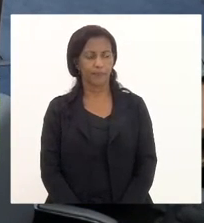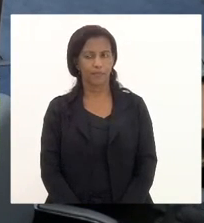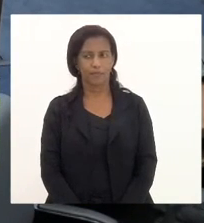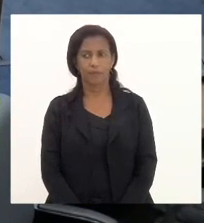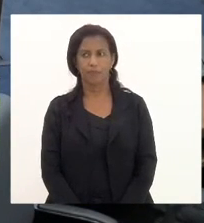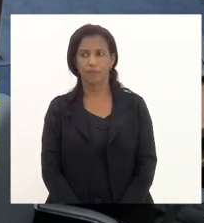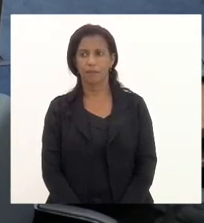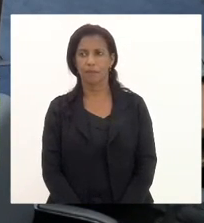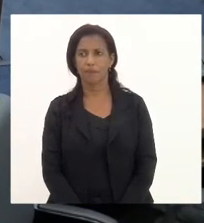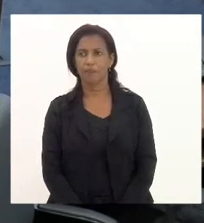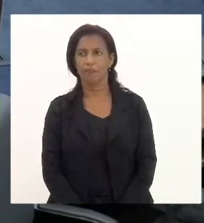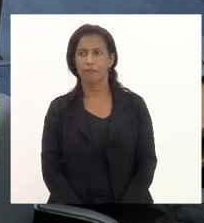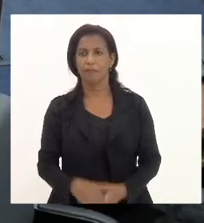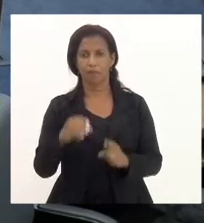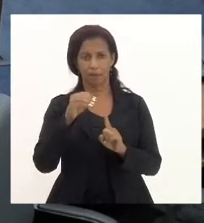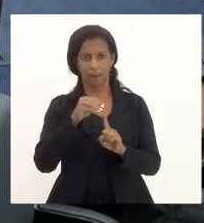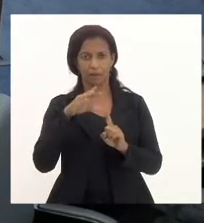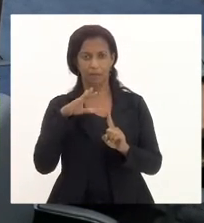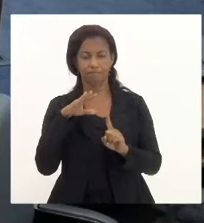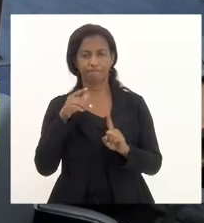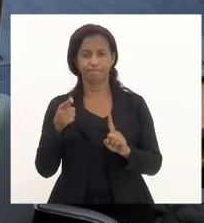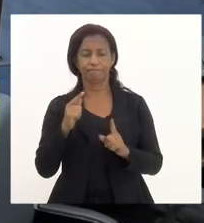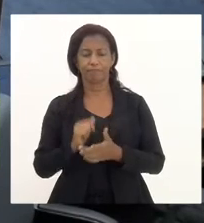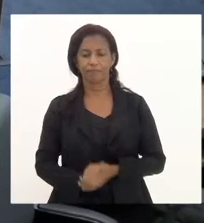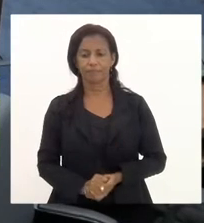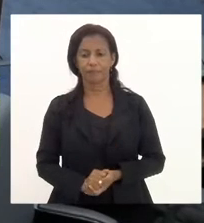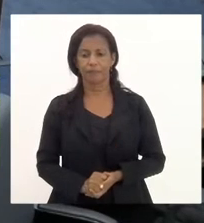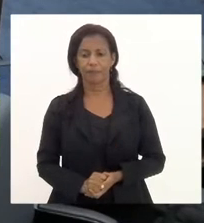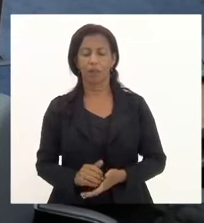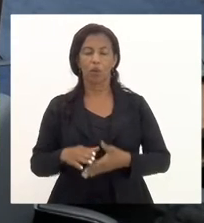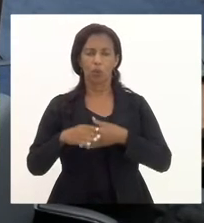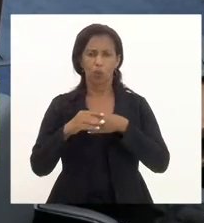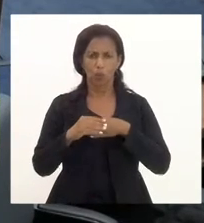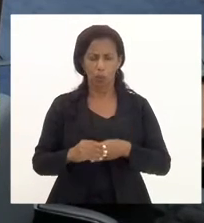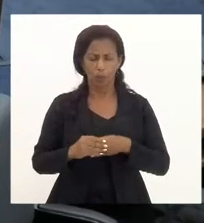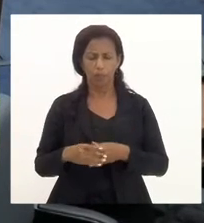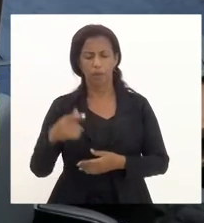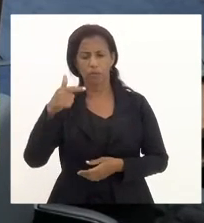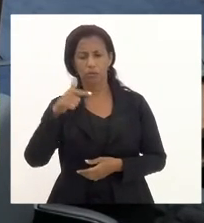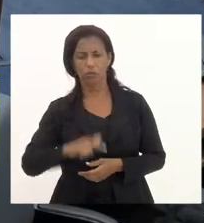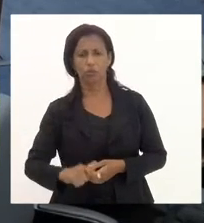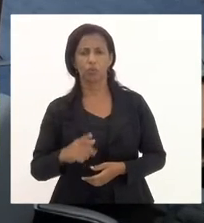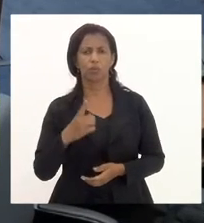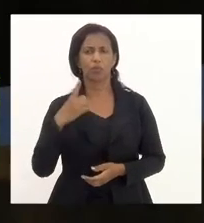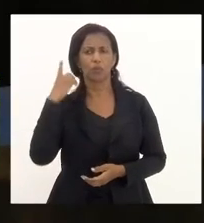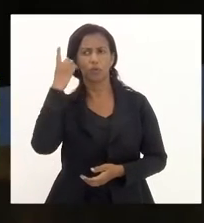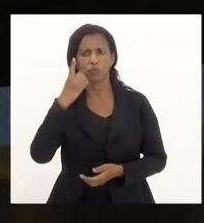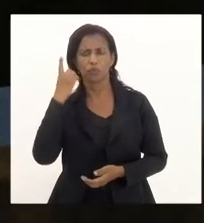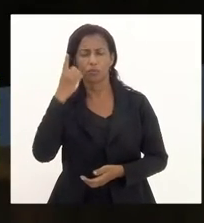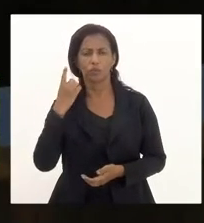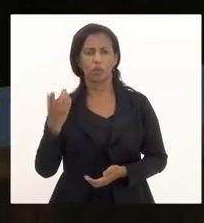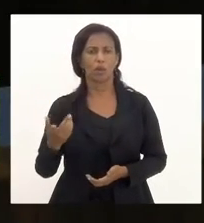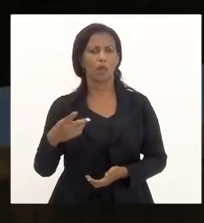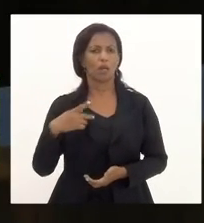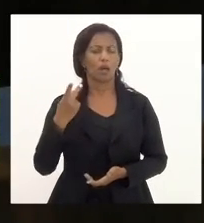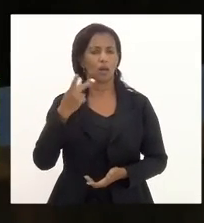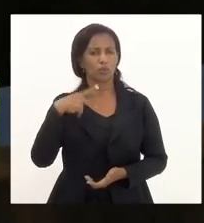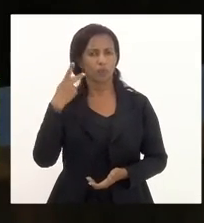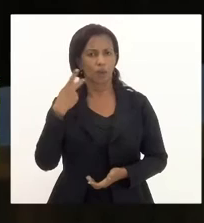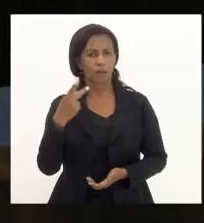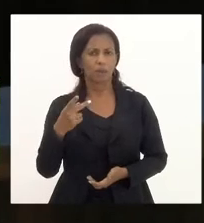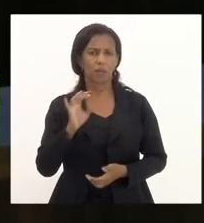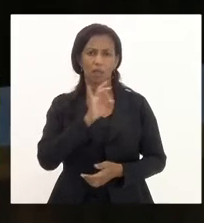em abril aí Abriu dotado e o renova um dos meus cumprimentos a mesma pessoa do deputado os parlamentares presentes a